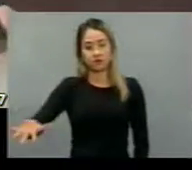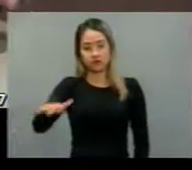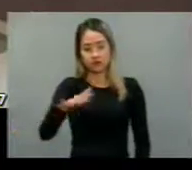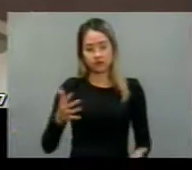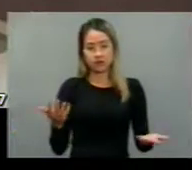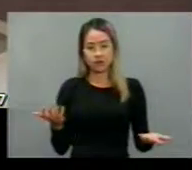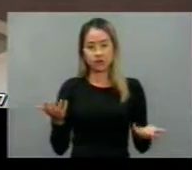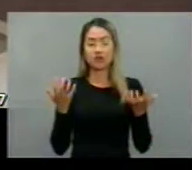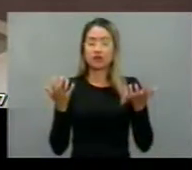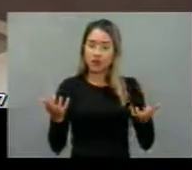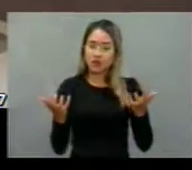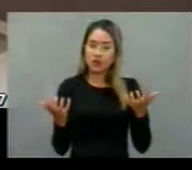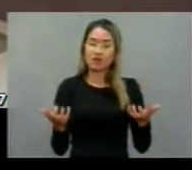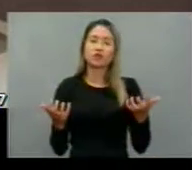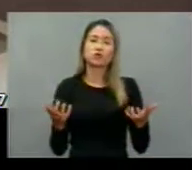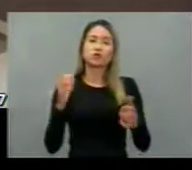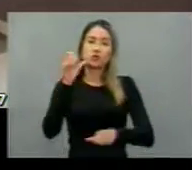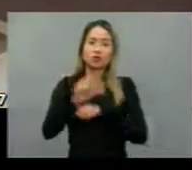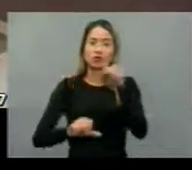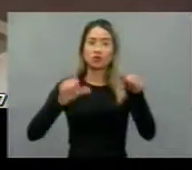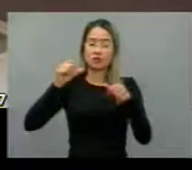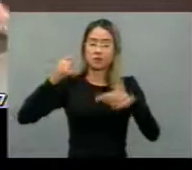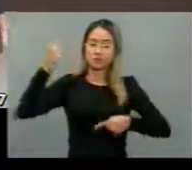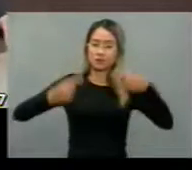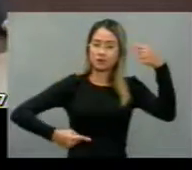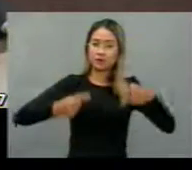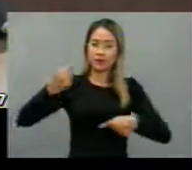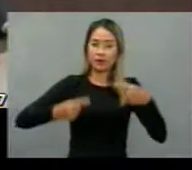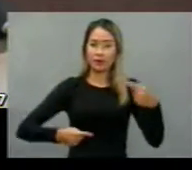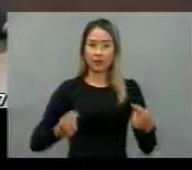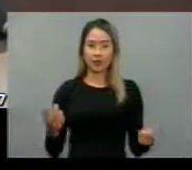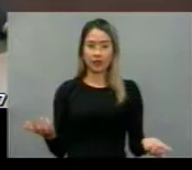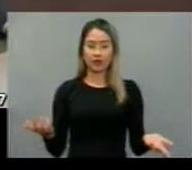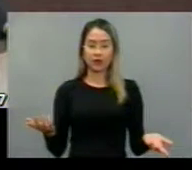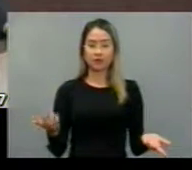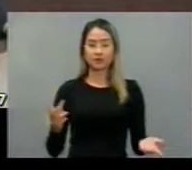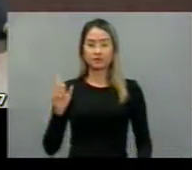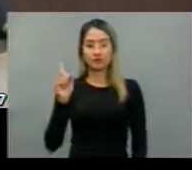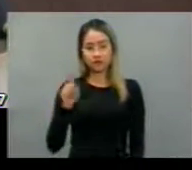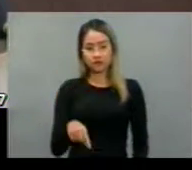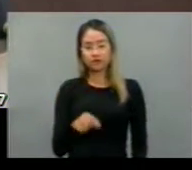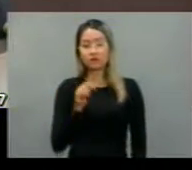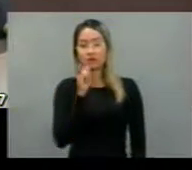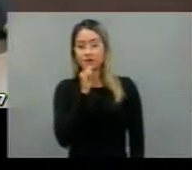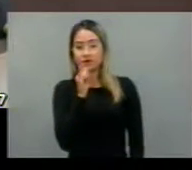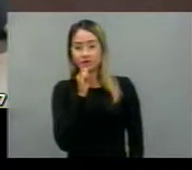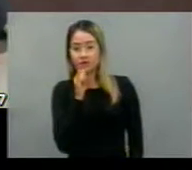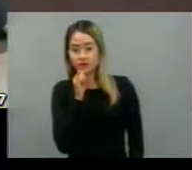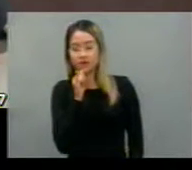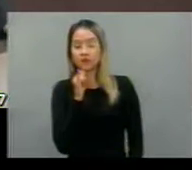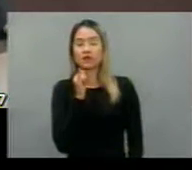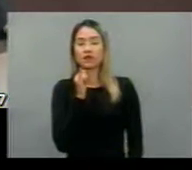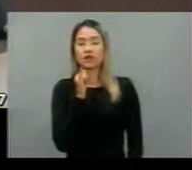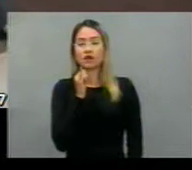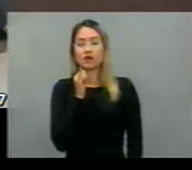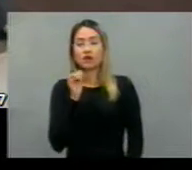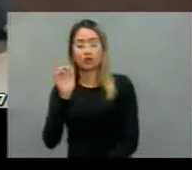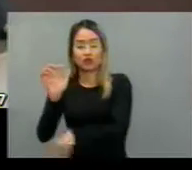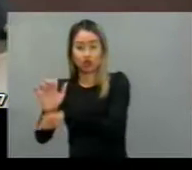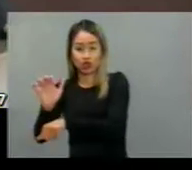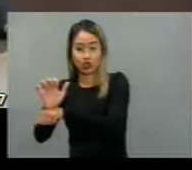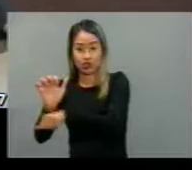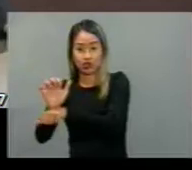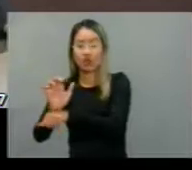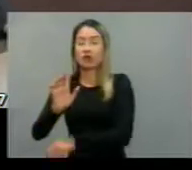uma reforma política que afaste as grandes corporações do mando do Estado